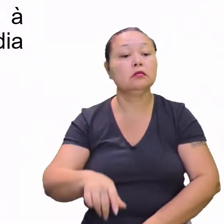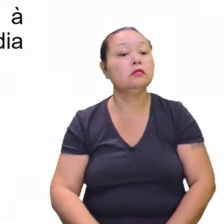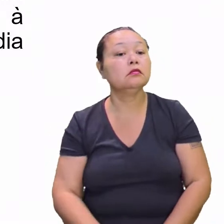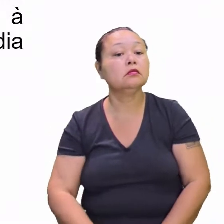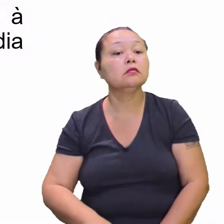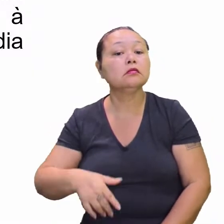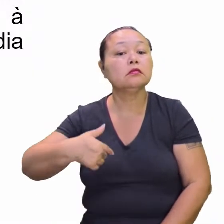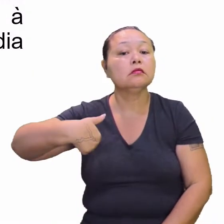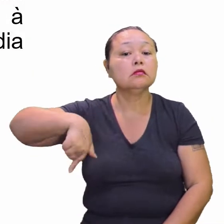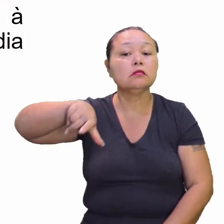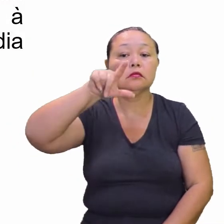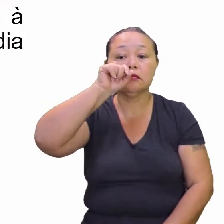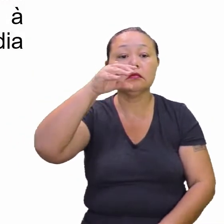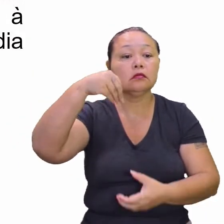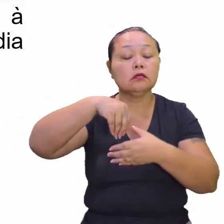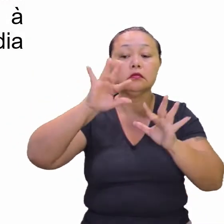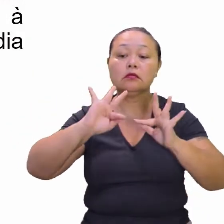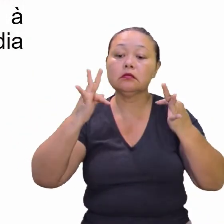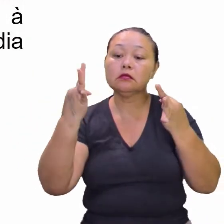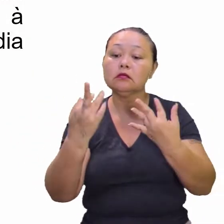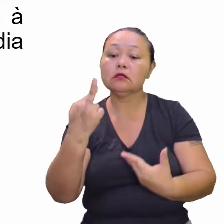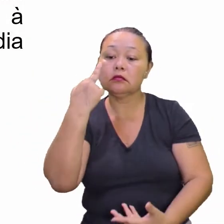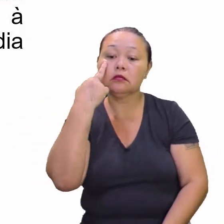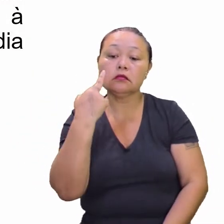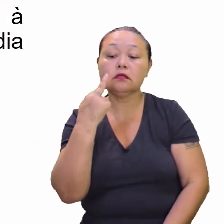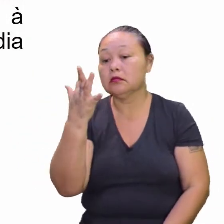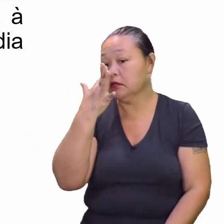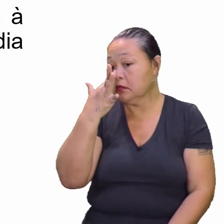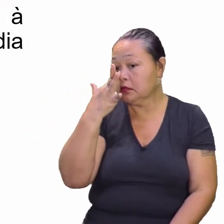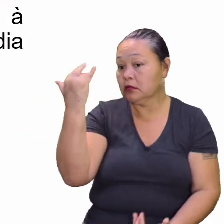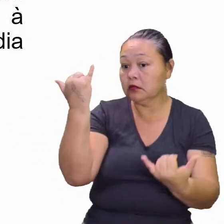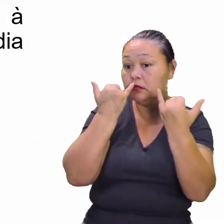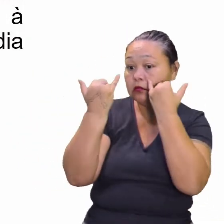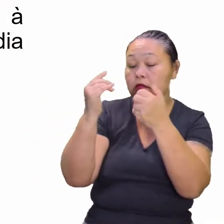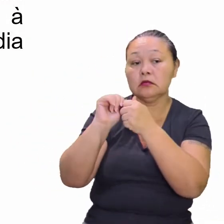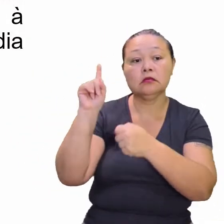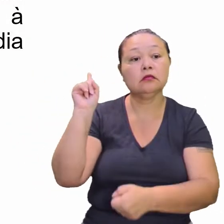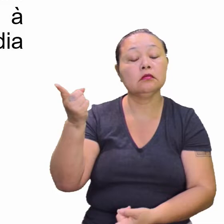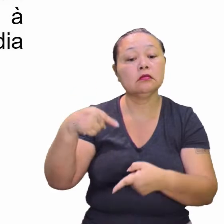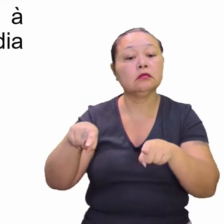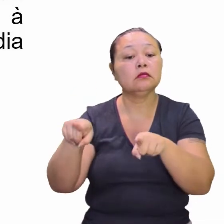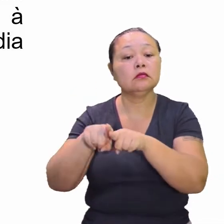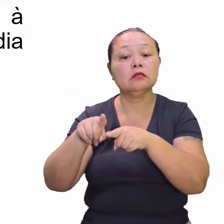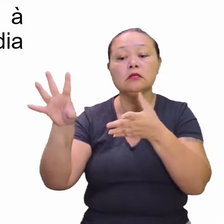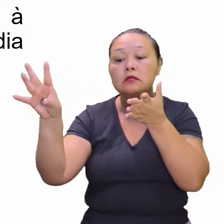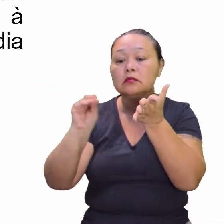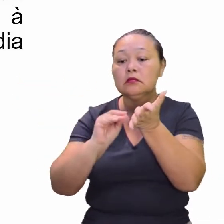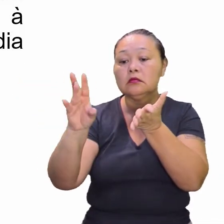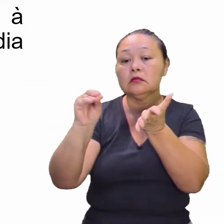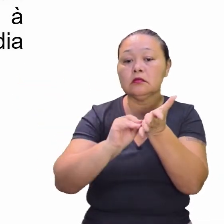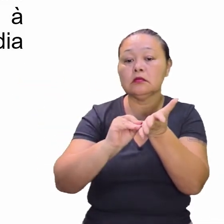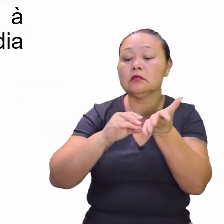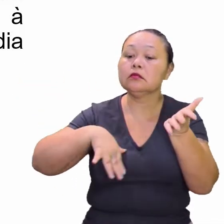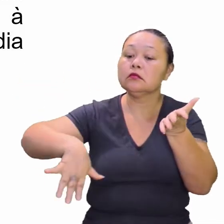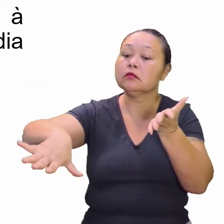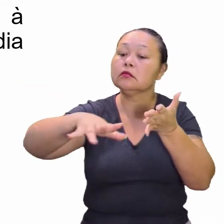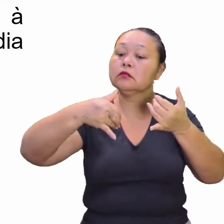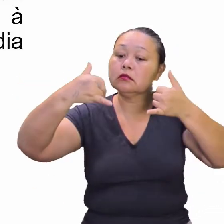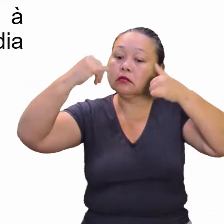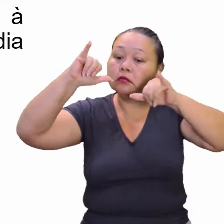A produção da agricultura familiar em Rondônia, agora a gente vai observar algumas informações de acordo também com o censo